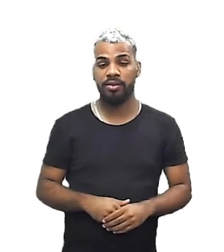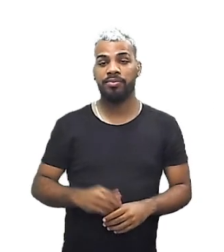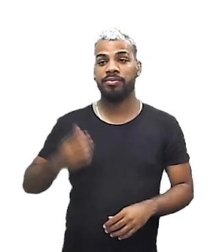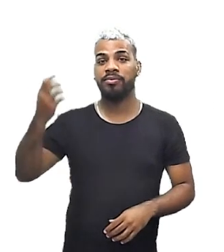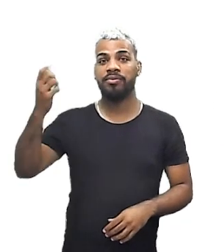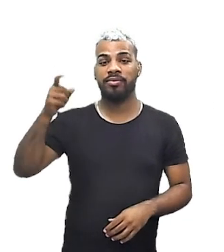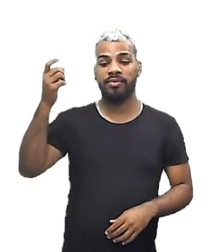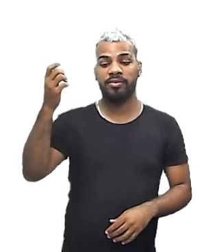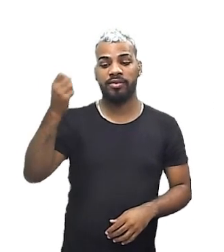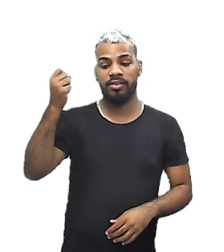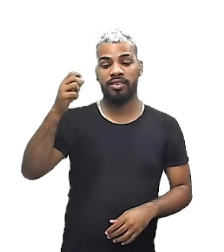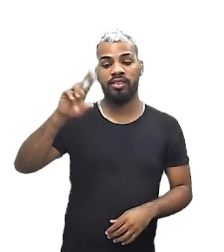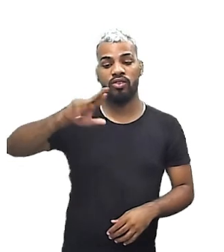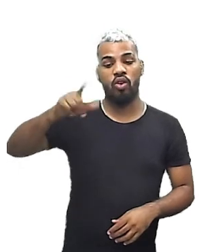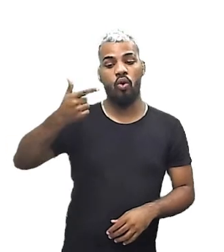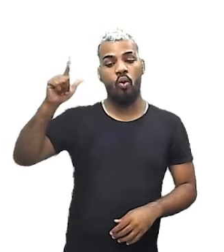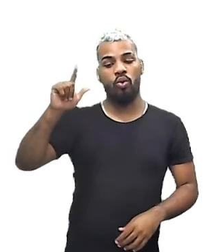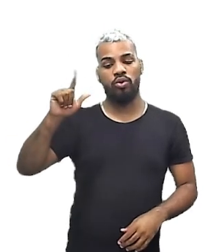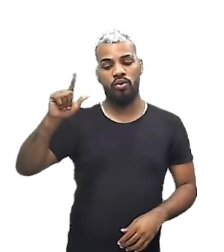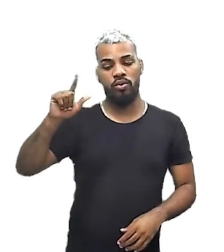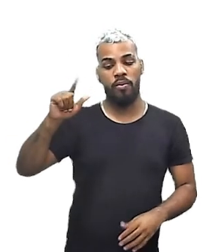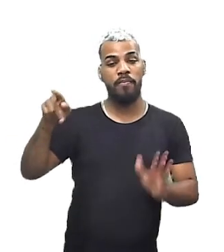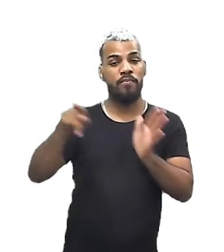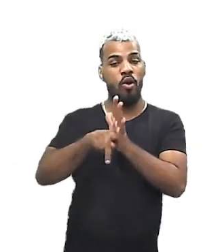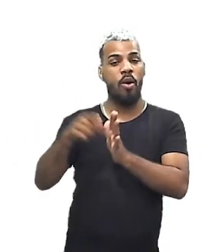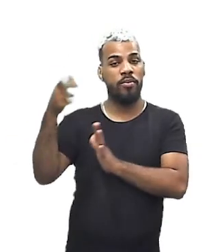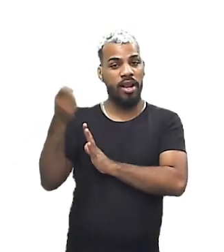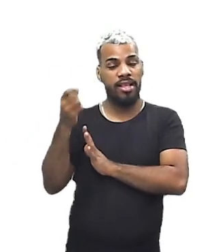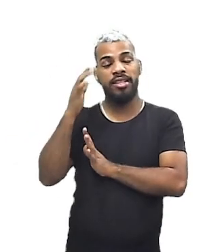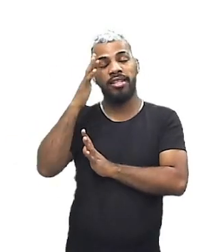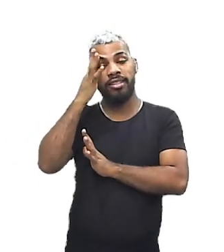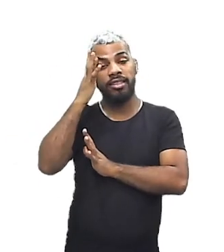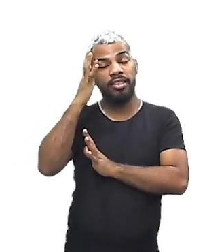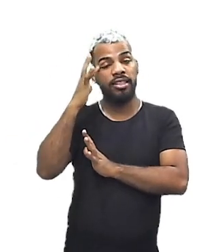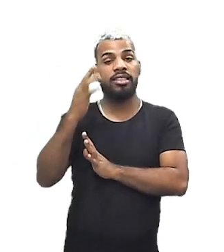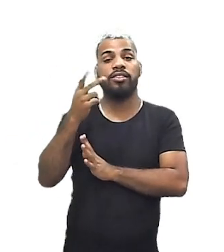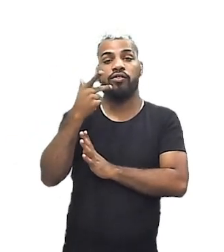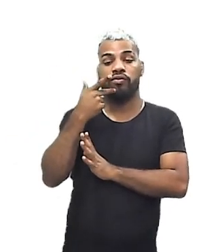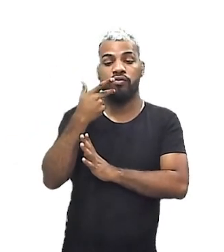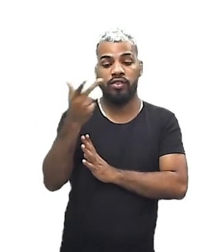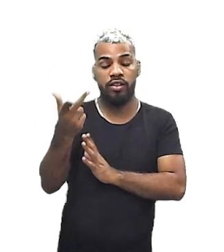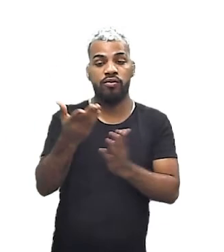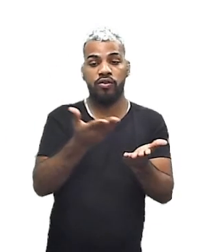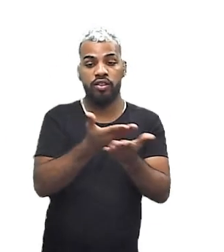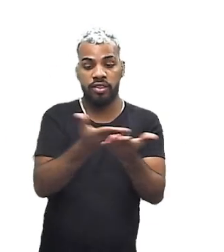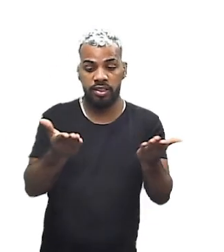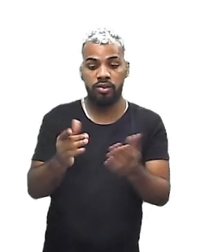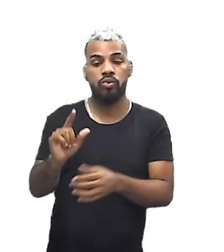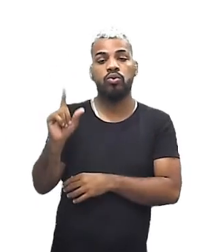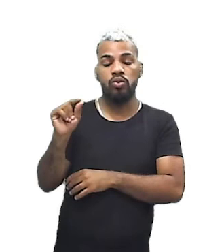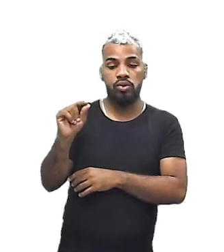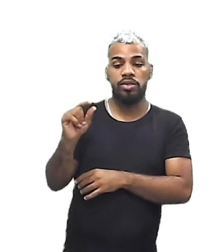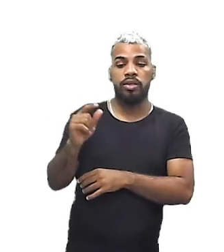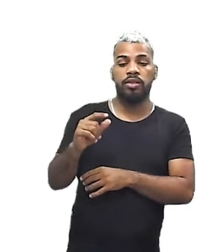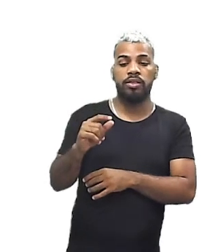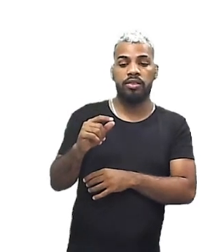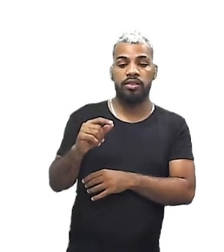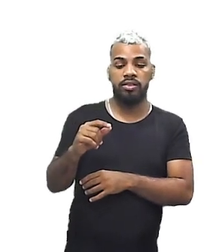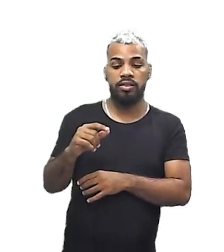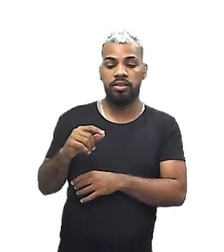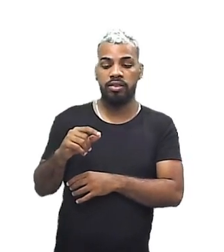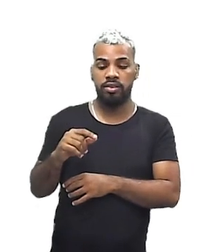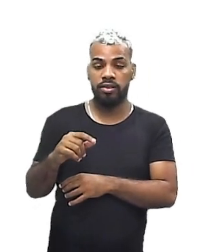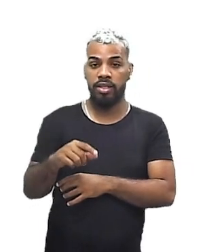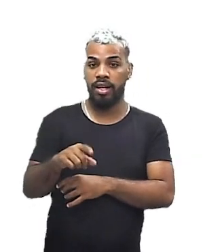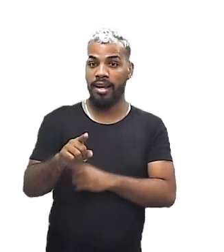ó é o monossacarídeo do leite e lembre que eu acabei de dizer a vocês que a lactose é aqui que você